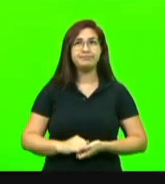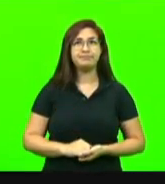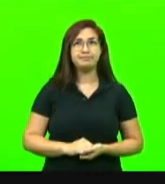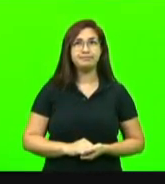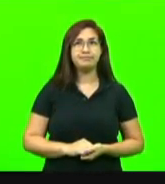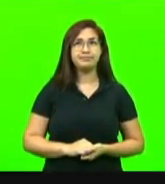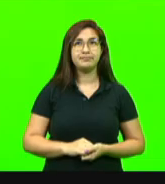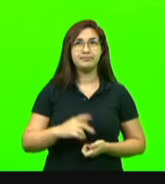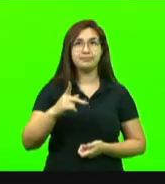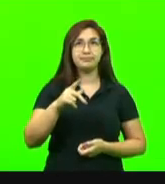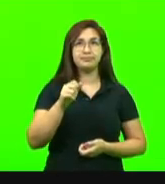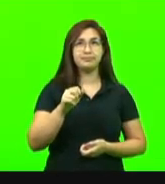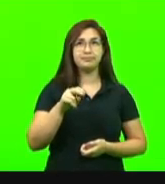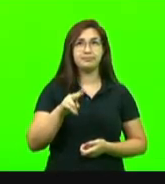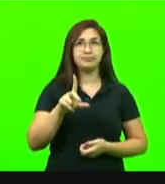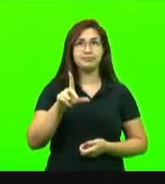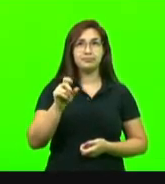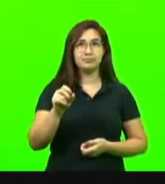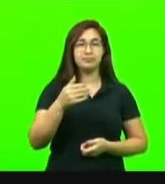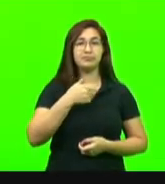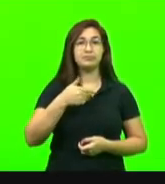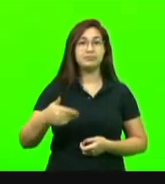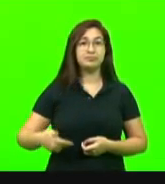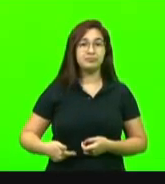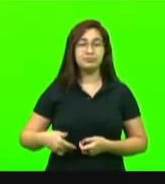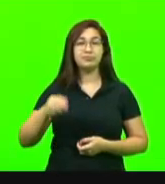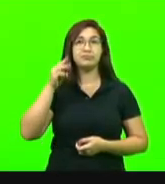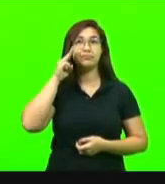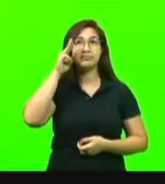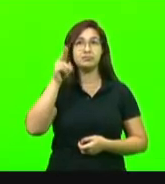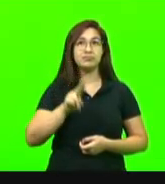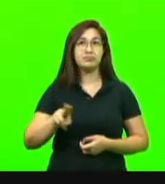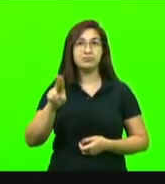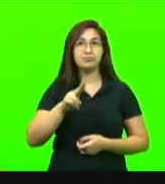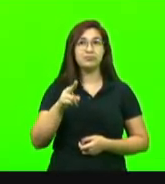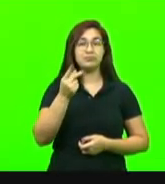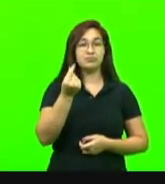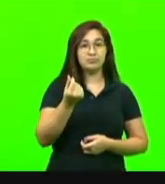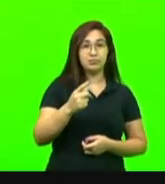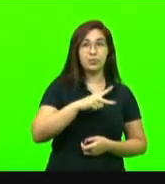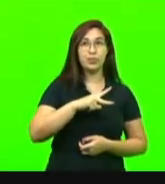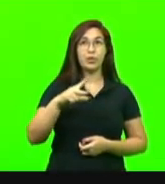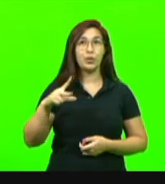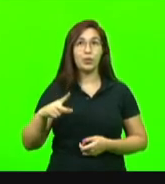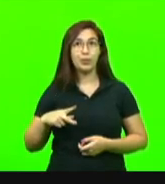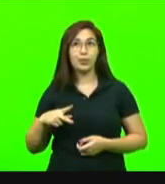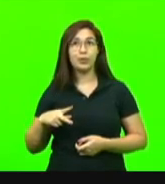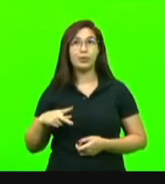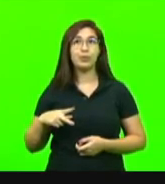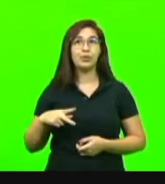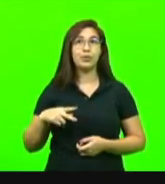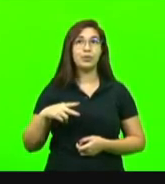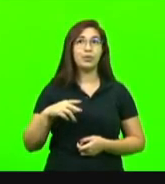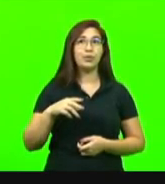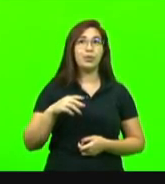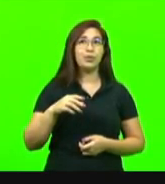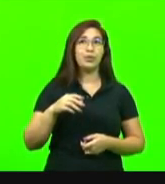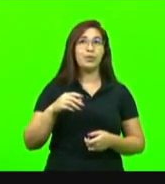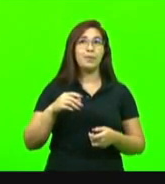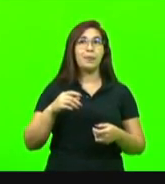lá. O governo Moisés utiliza dinheiro público para cooptar partidos e pessoas. É isso que faz